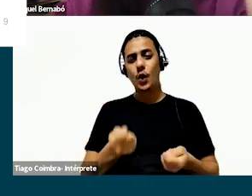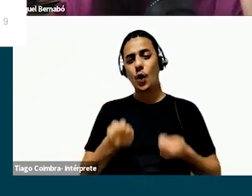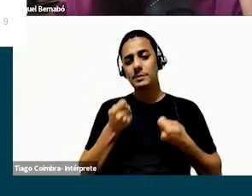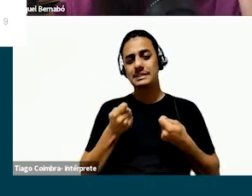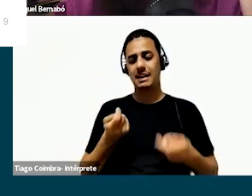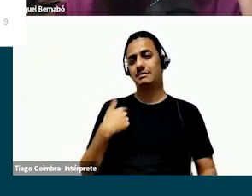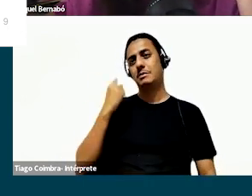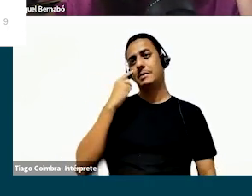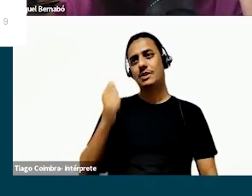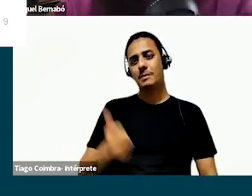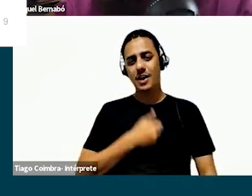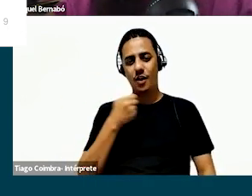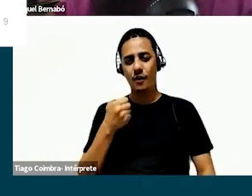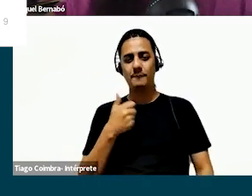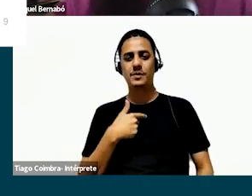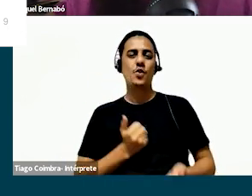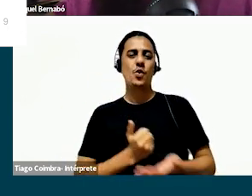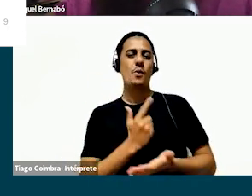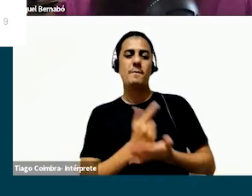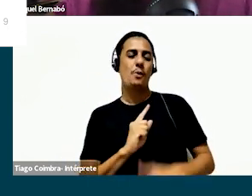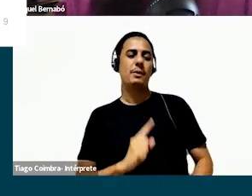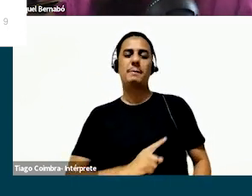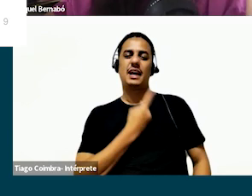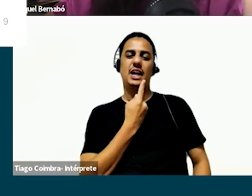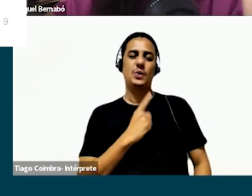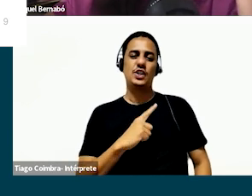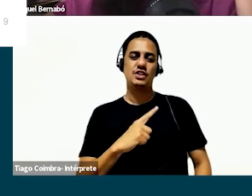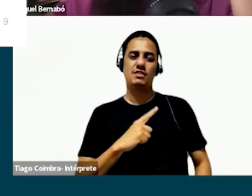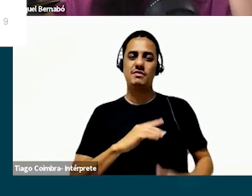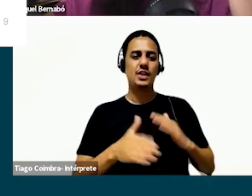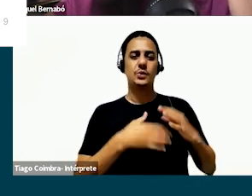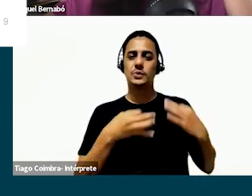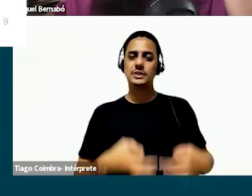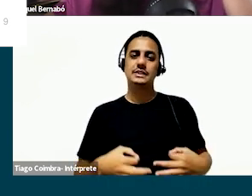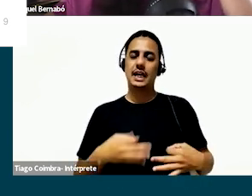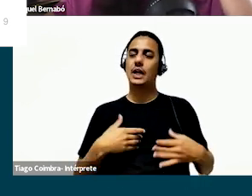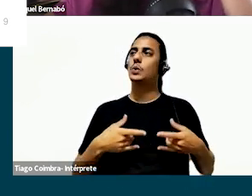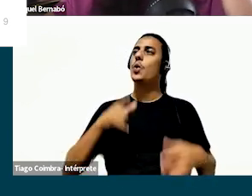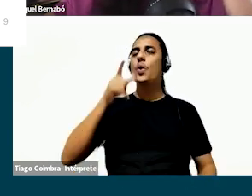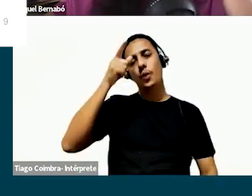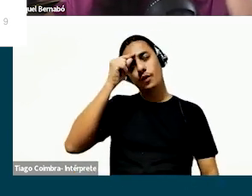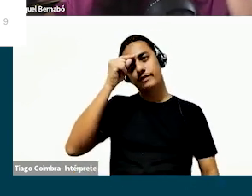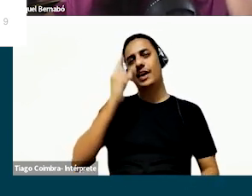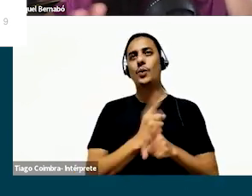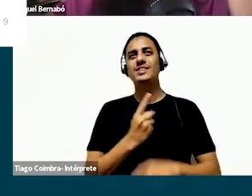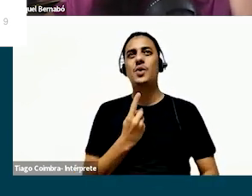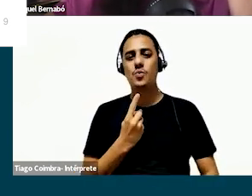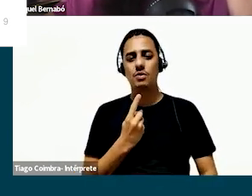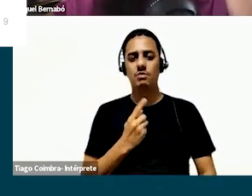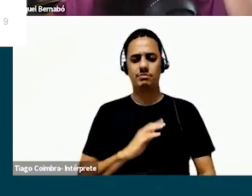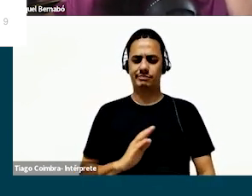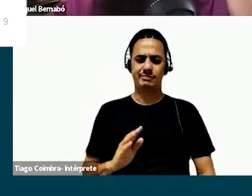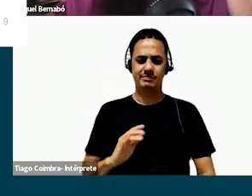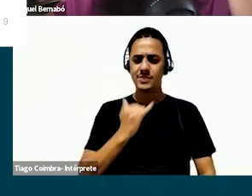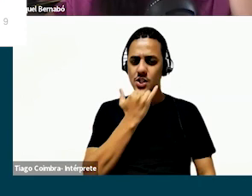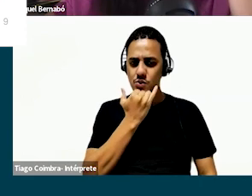tentando economizar, eles estavam pensando no melhor. Eu vou comprar um berço que aparecer aqui o primeiro e tá tudo certo. Pelo menos eu achei algum berço, né? Ainda